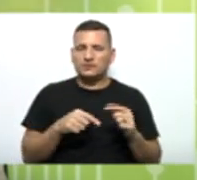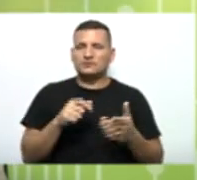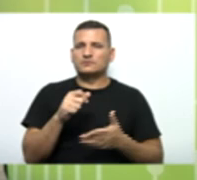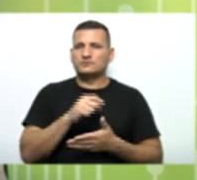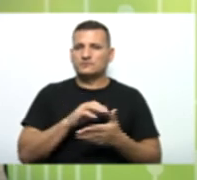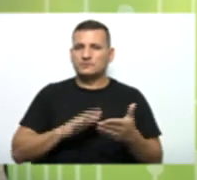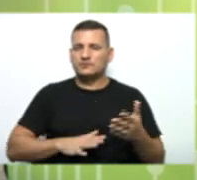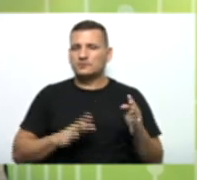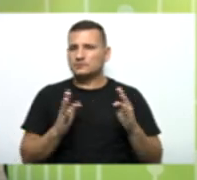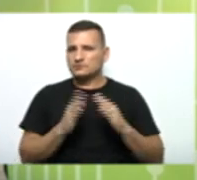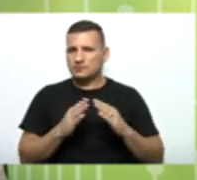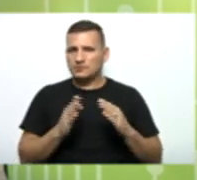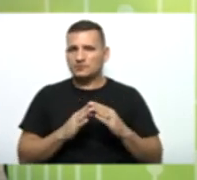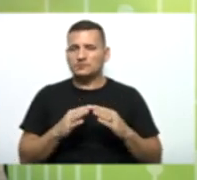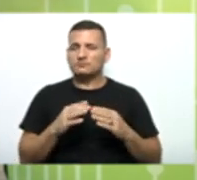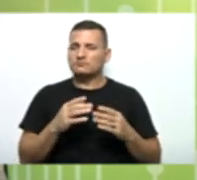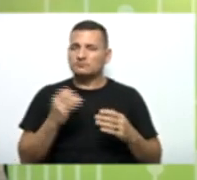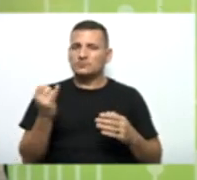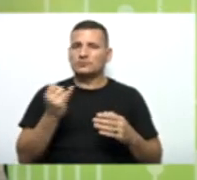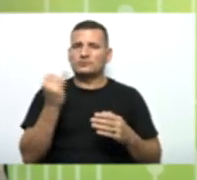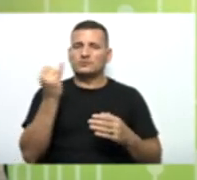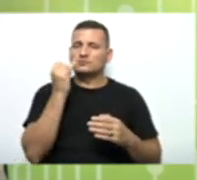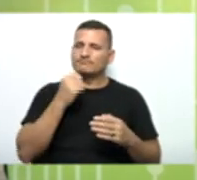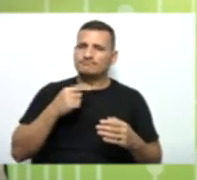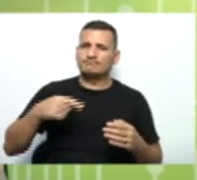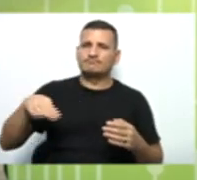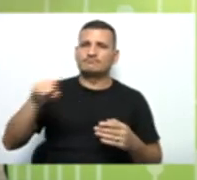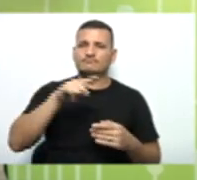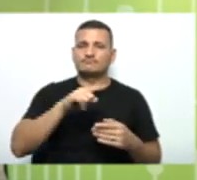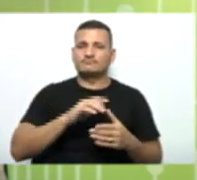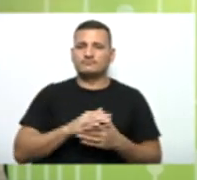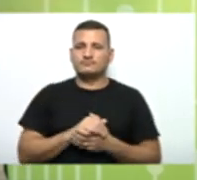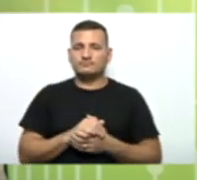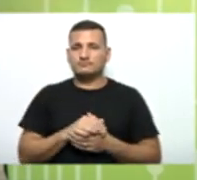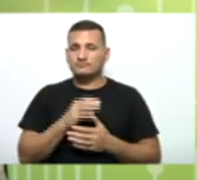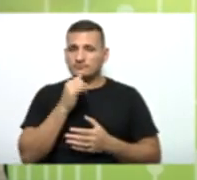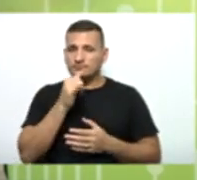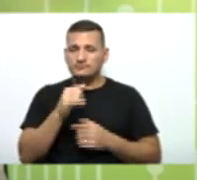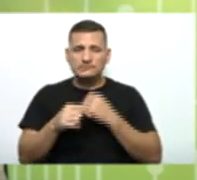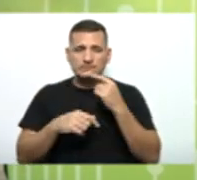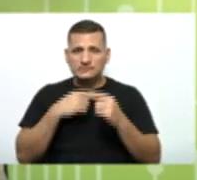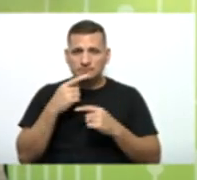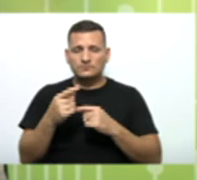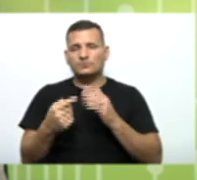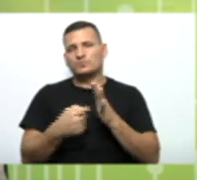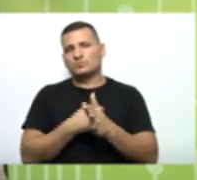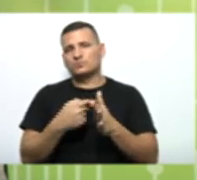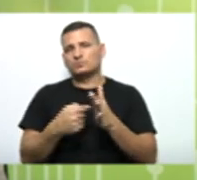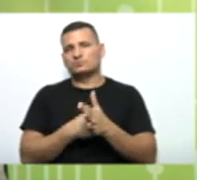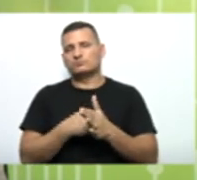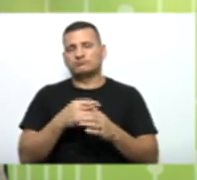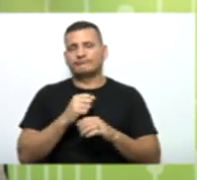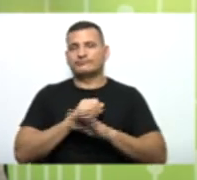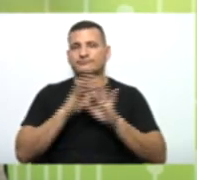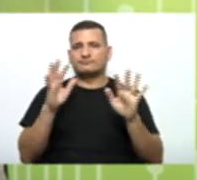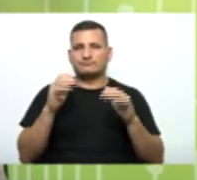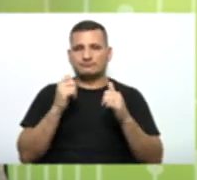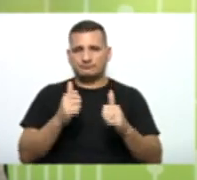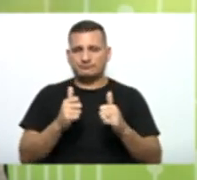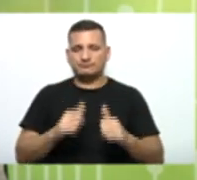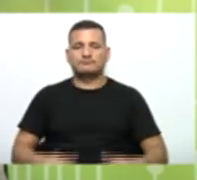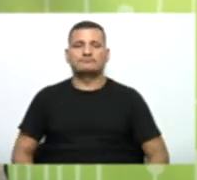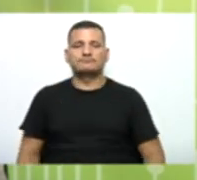é imprescindível, é fundamental. Então, as dúvidas que forem surgindo, manda para cá para que na hora da prova não tenha nenhuma.